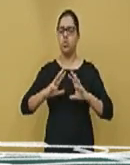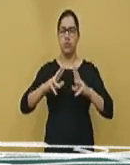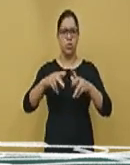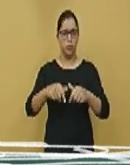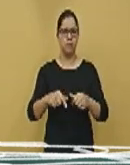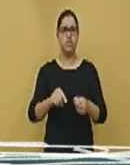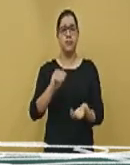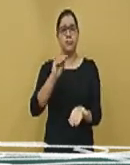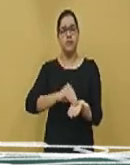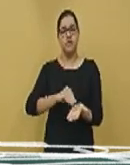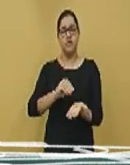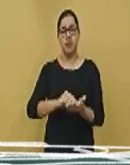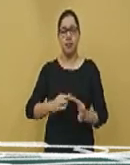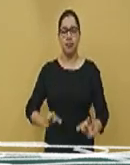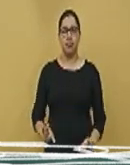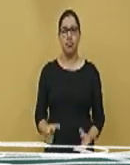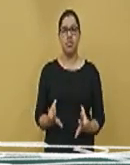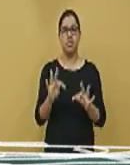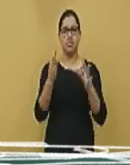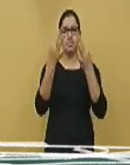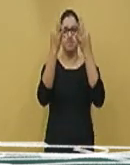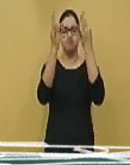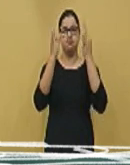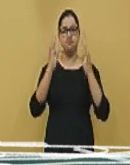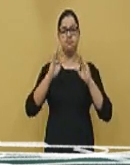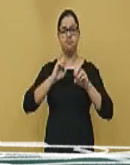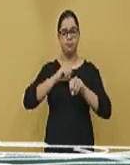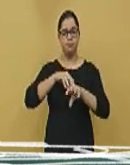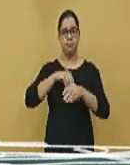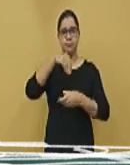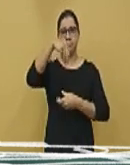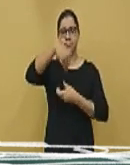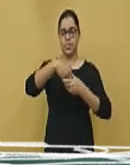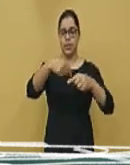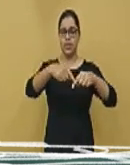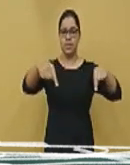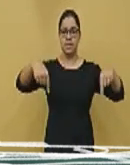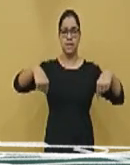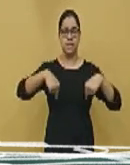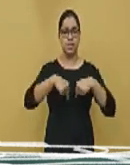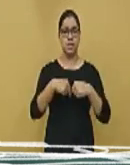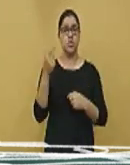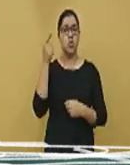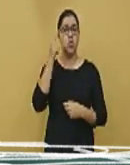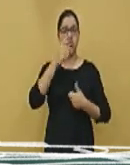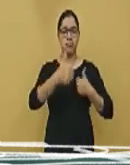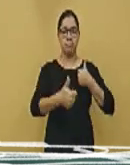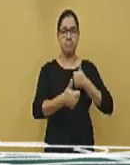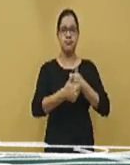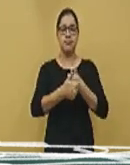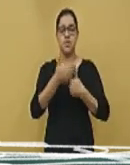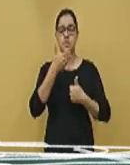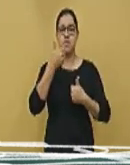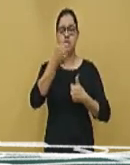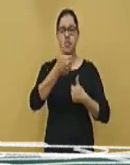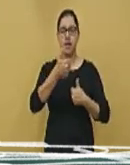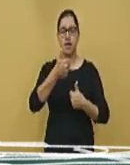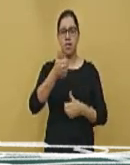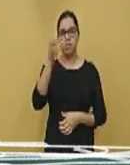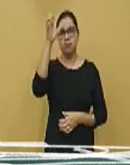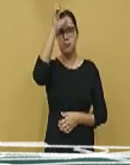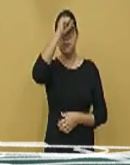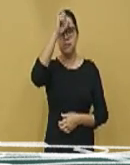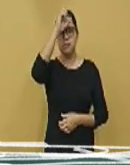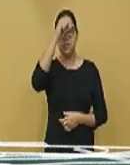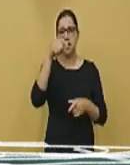de tecnologias educacionais em sala de aula para aproximar o processo de ensino-aprendizagem com